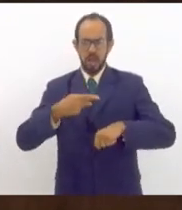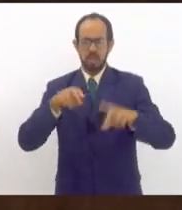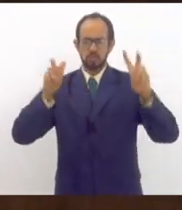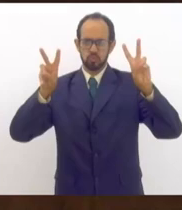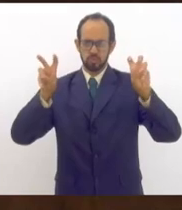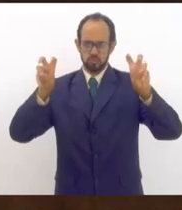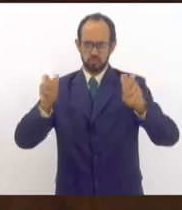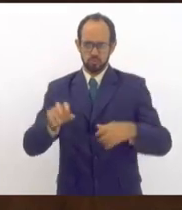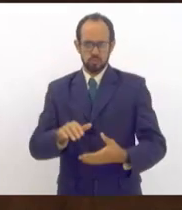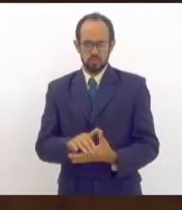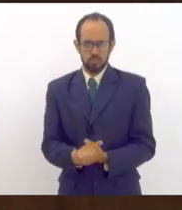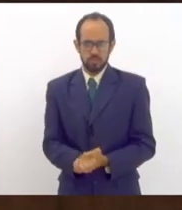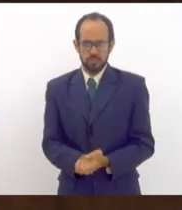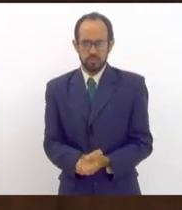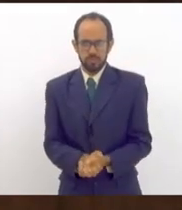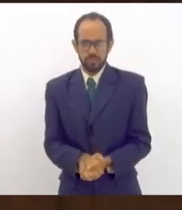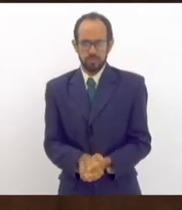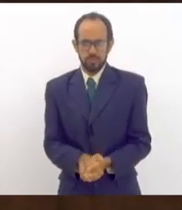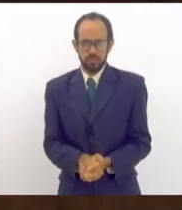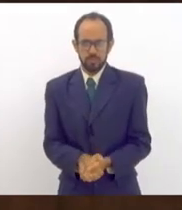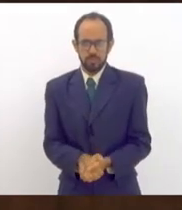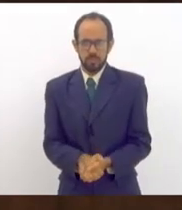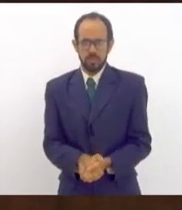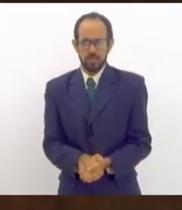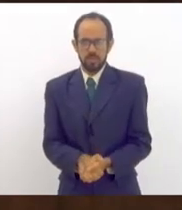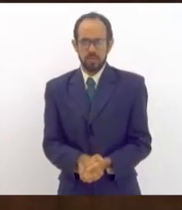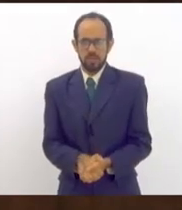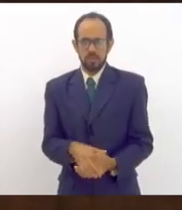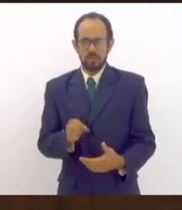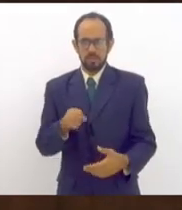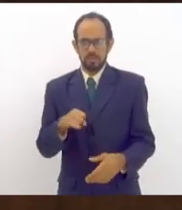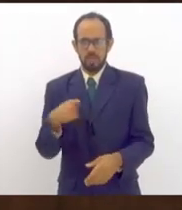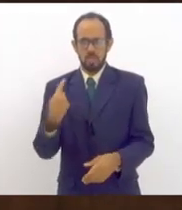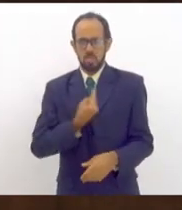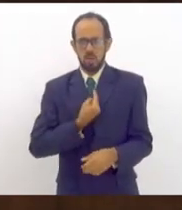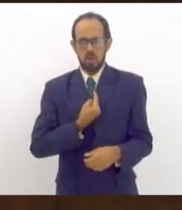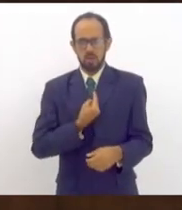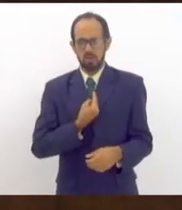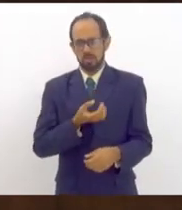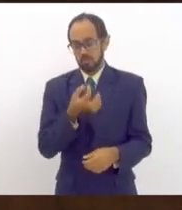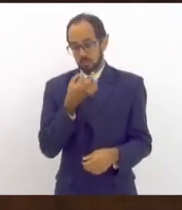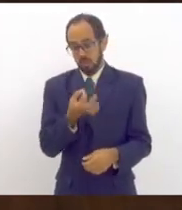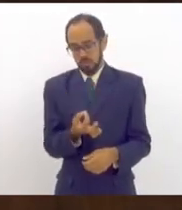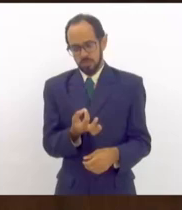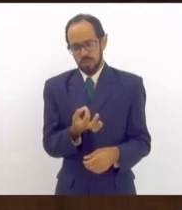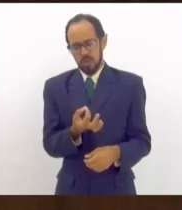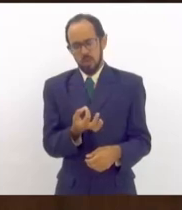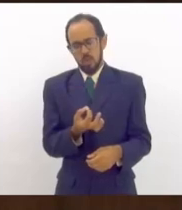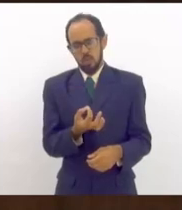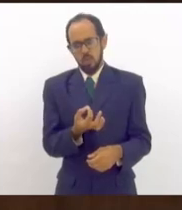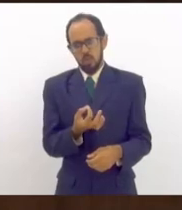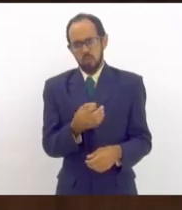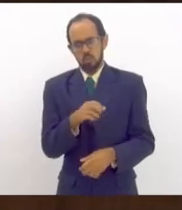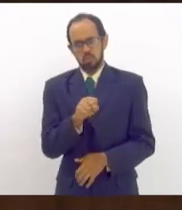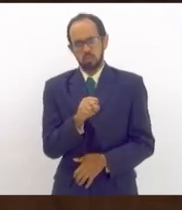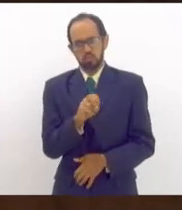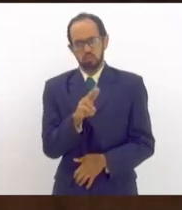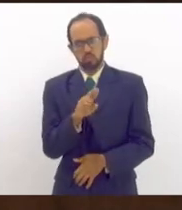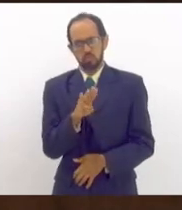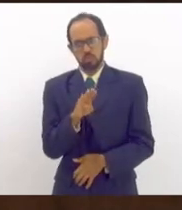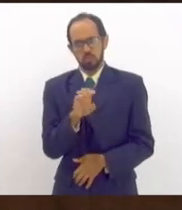assunto se a gente se posicionar aqui de forma subjetiva nós vamos acabar reduzindo a história